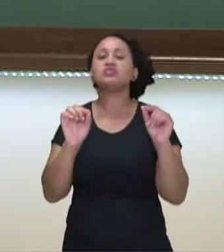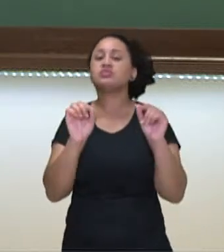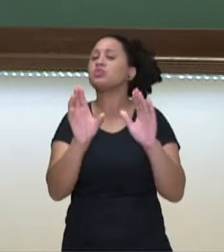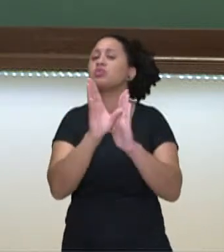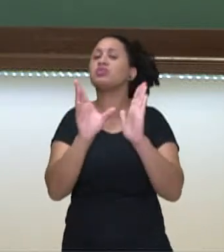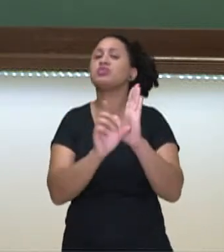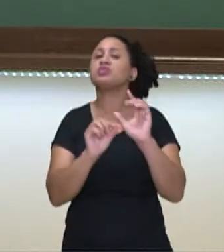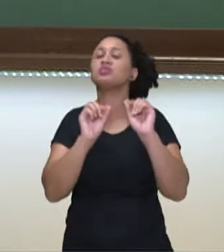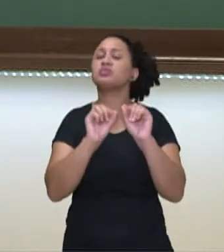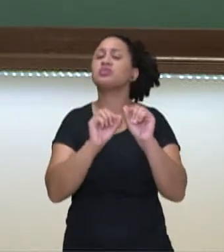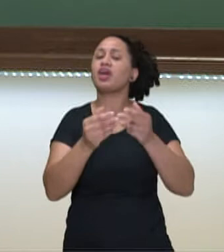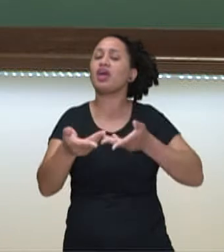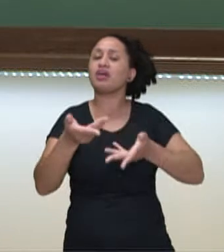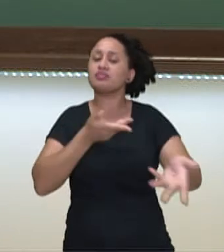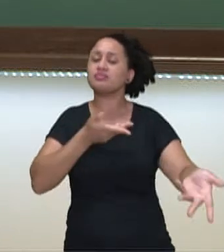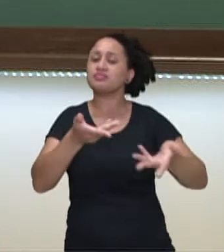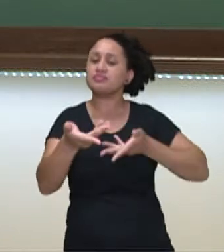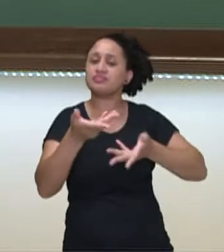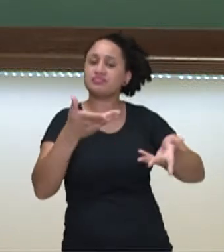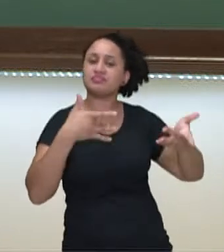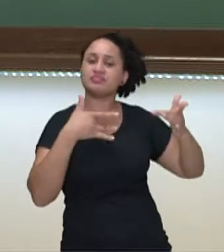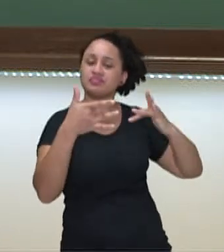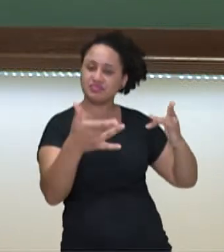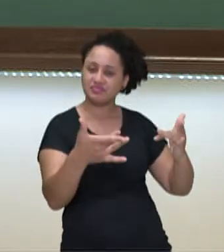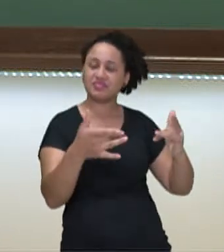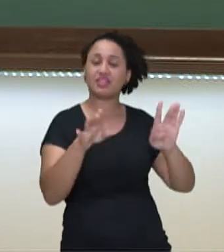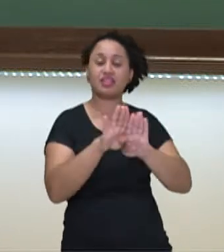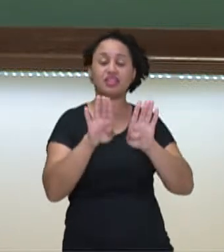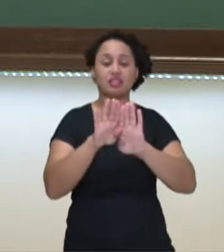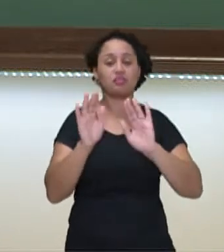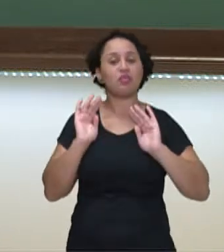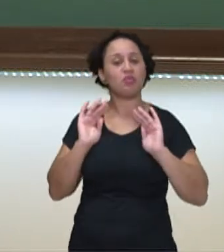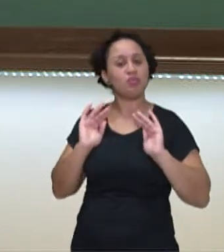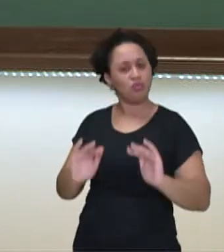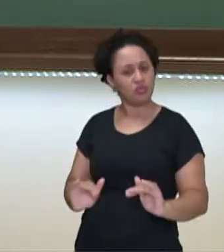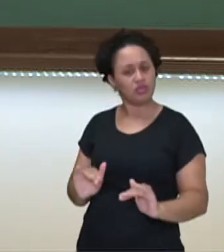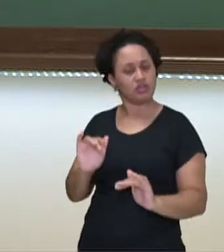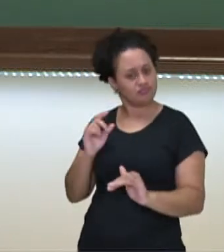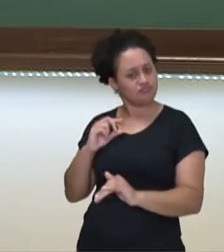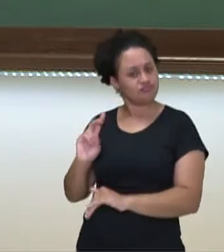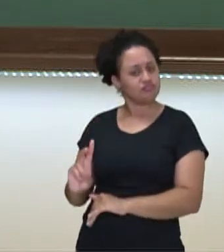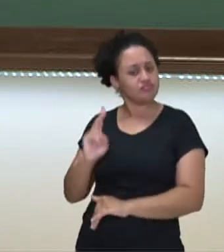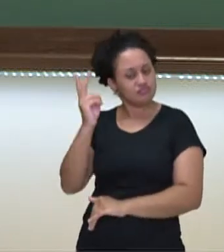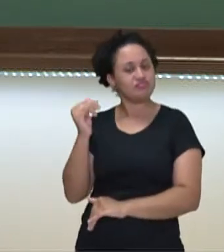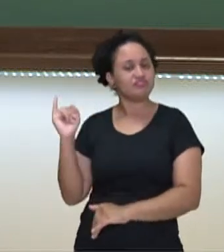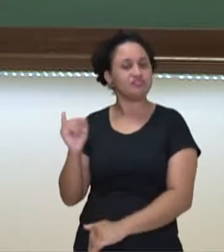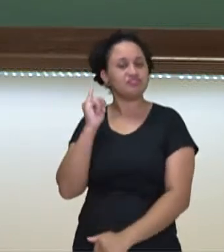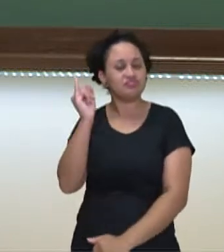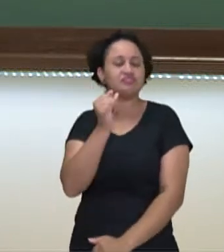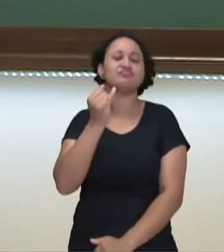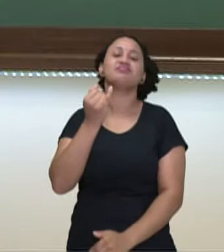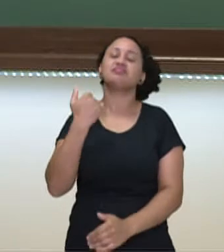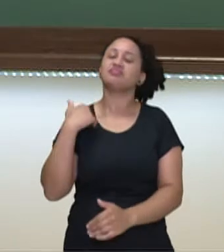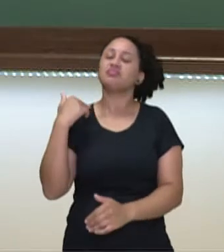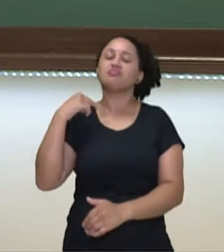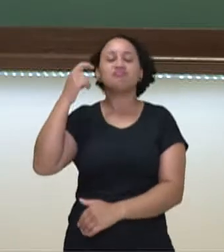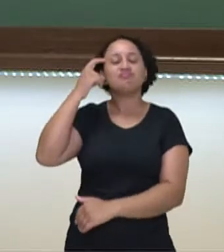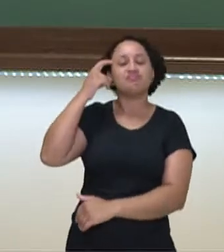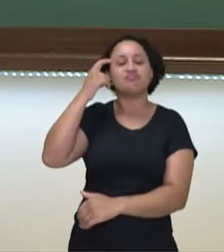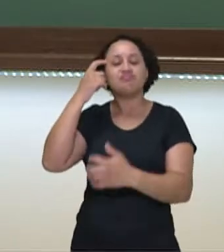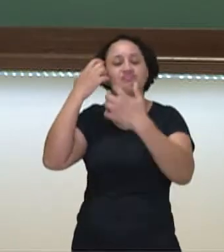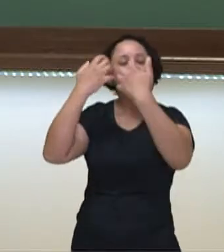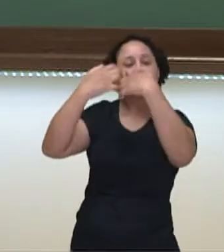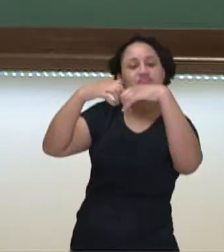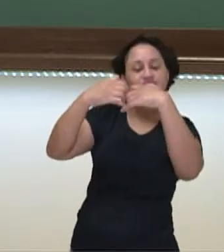sobre solidariedade e humildade, tá? Valores importantes aí, vamos refletir sobre esses